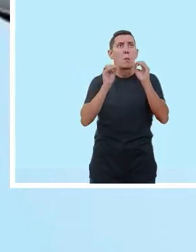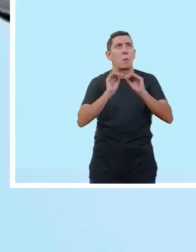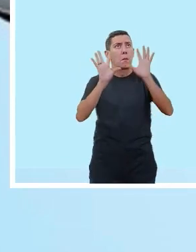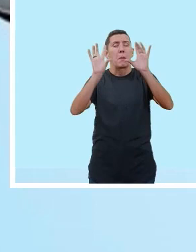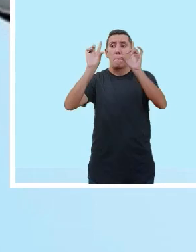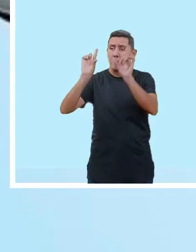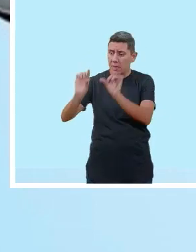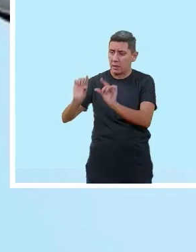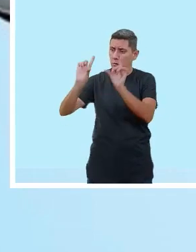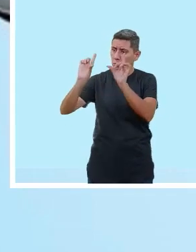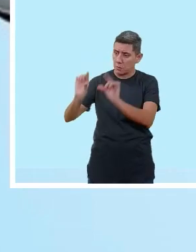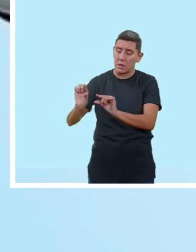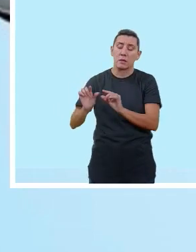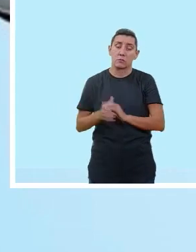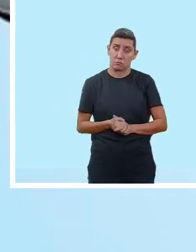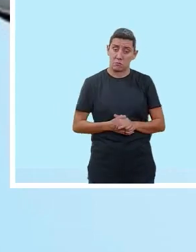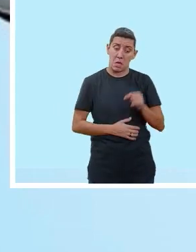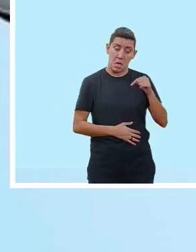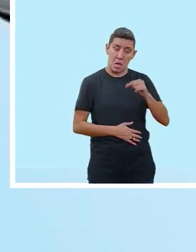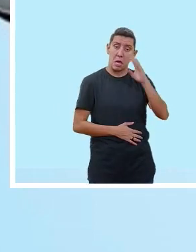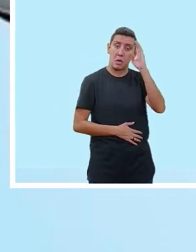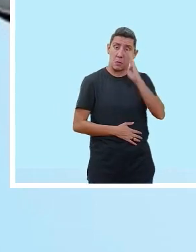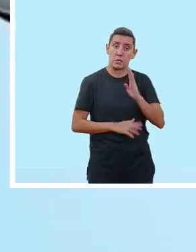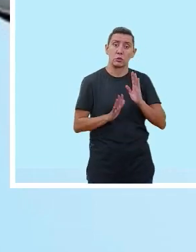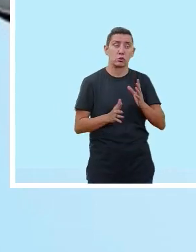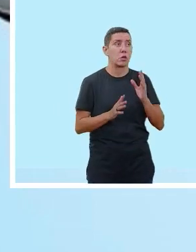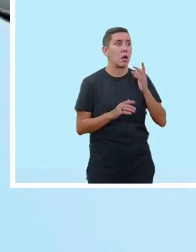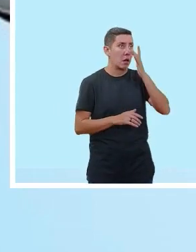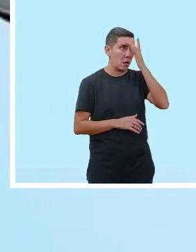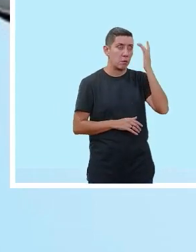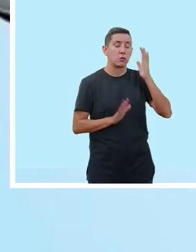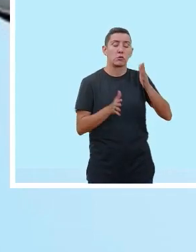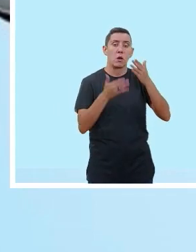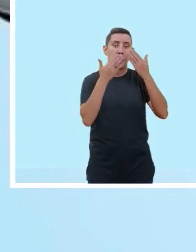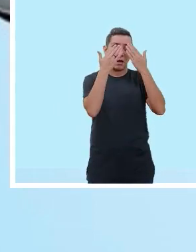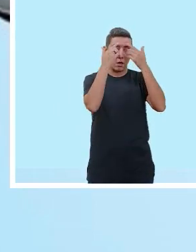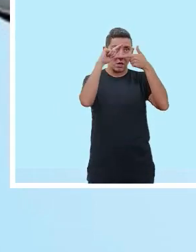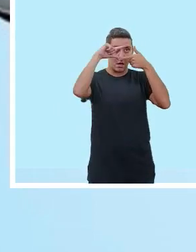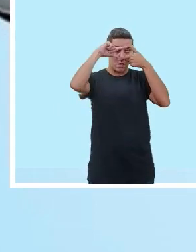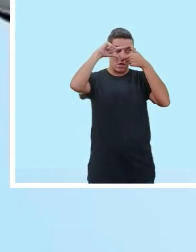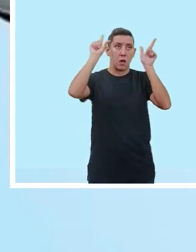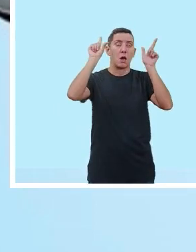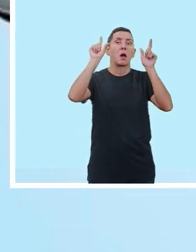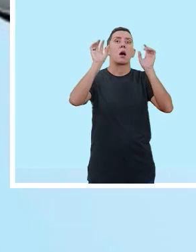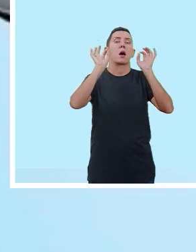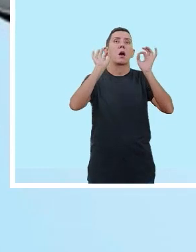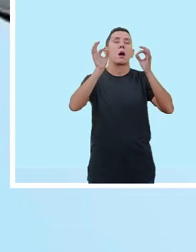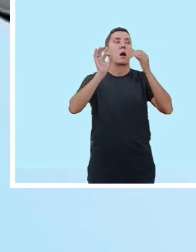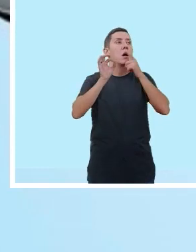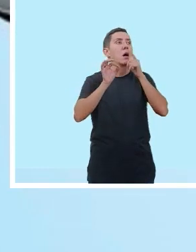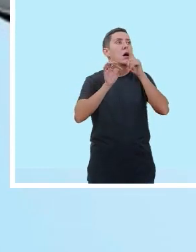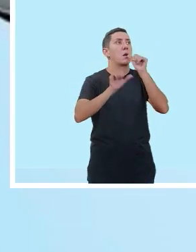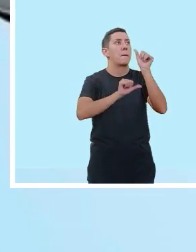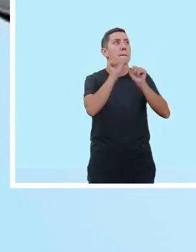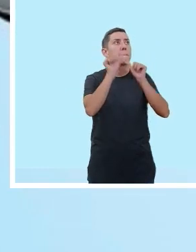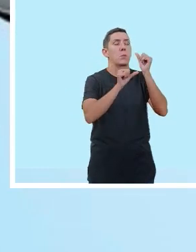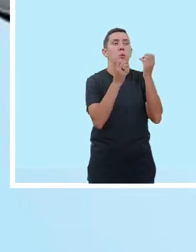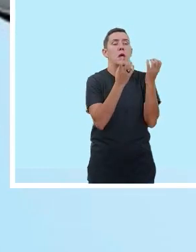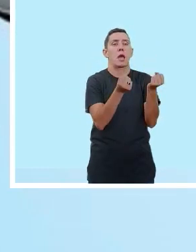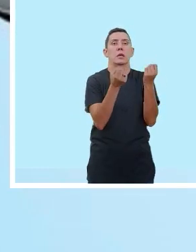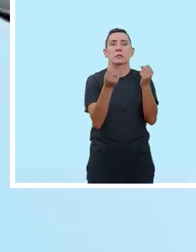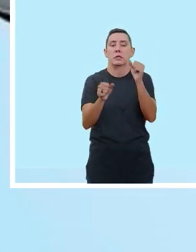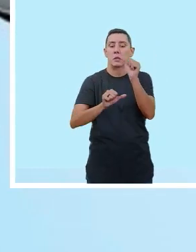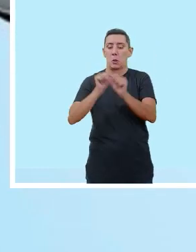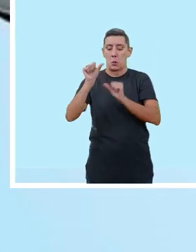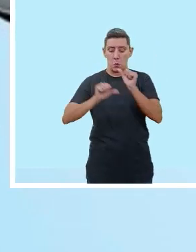adoção desse tipo de tecnologia pela população. Então, um efeito duplamente positivo, né? Você está utilizando uma fonte de